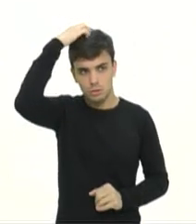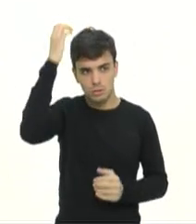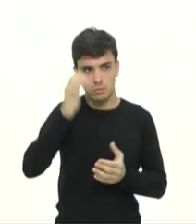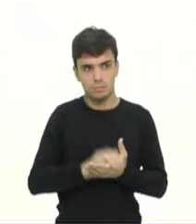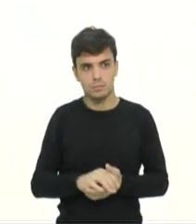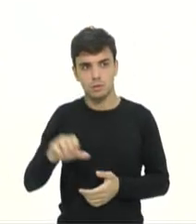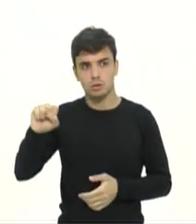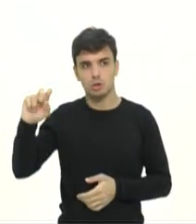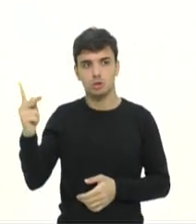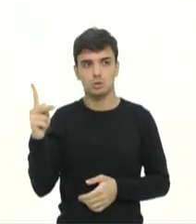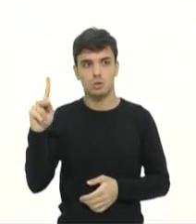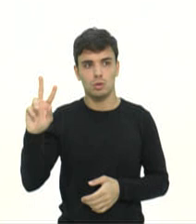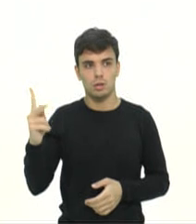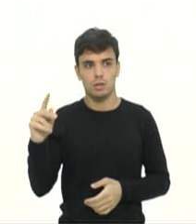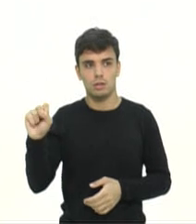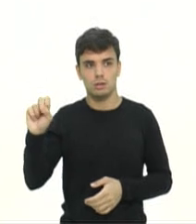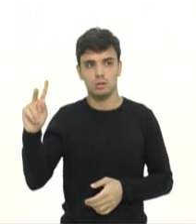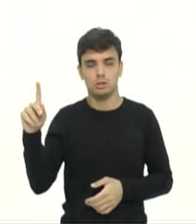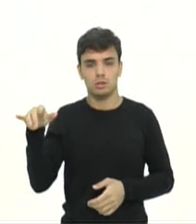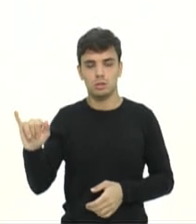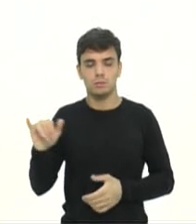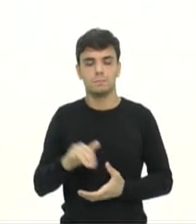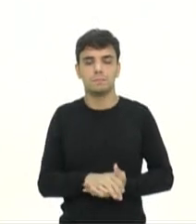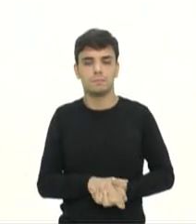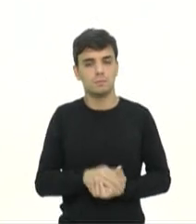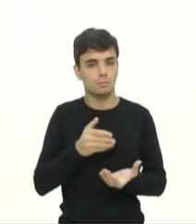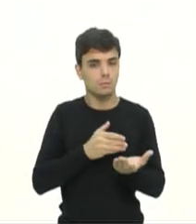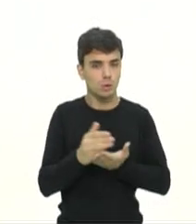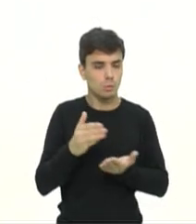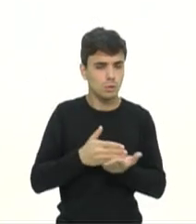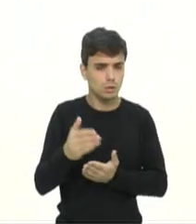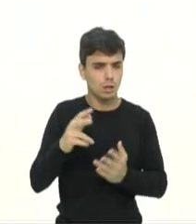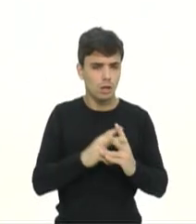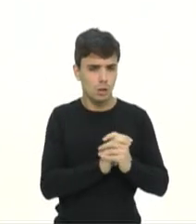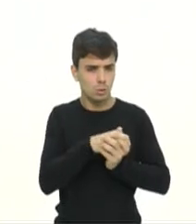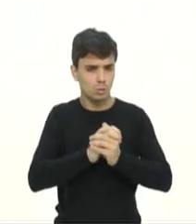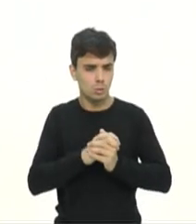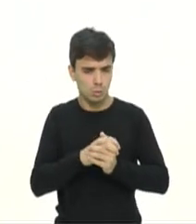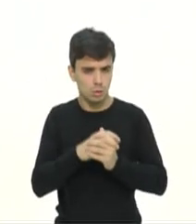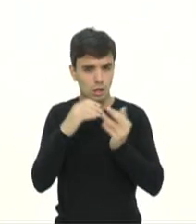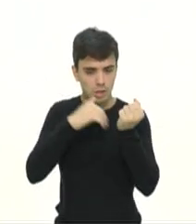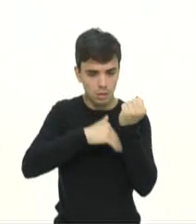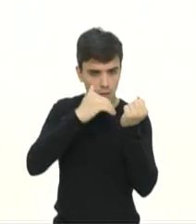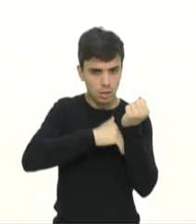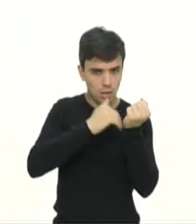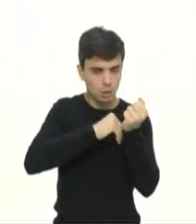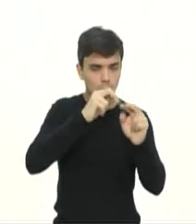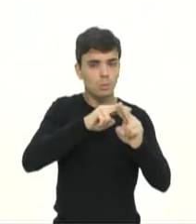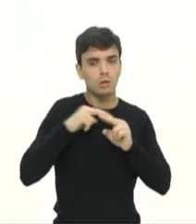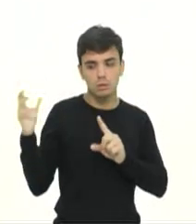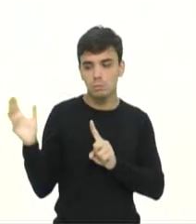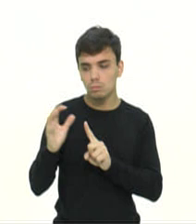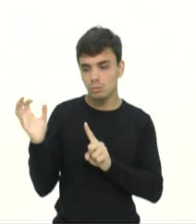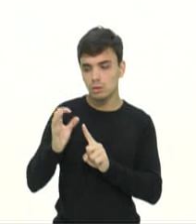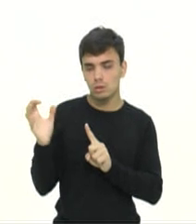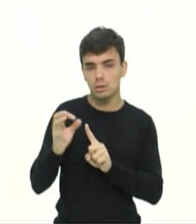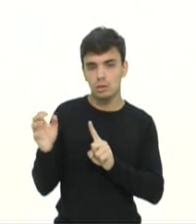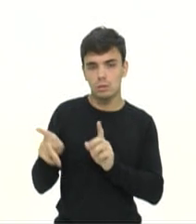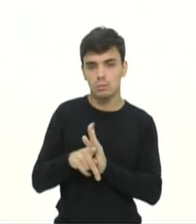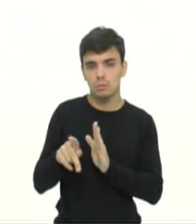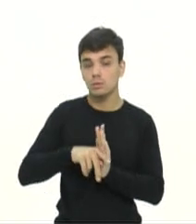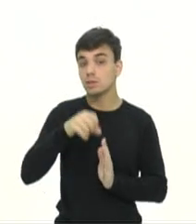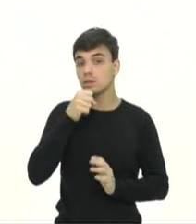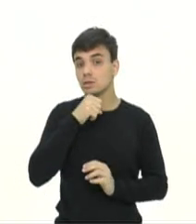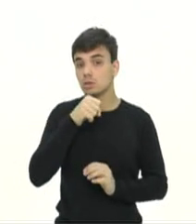Sohashi. Então era esse rei do século XV. Começou por ser uma luta praticada em segredo por causa da influência dos senhores feudais japoneses,